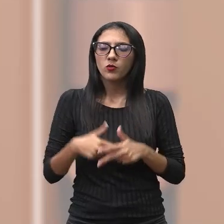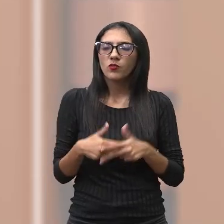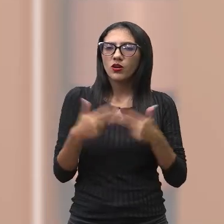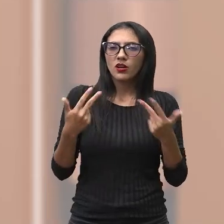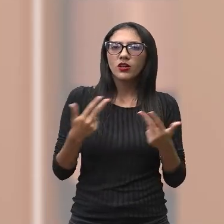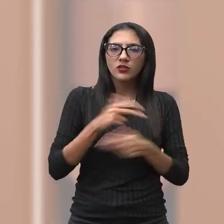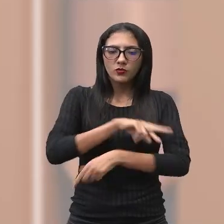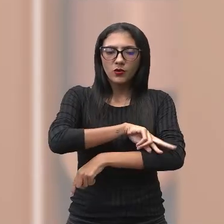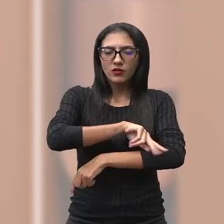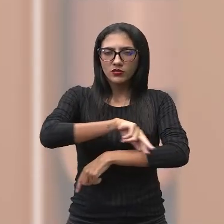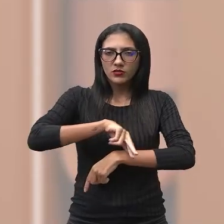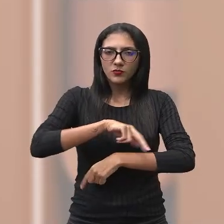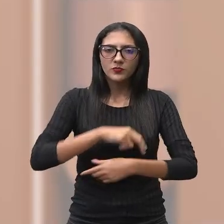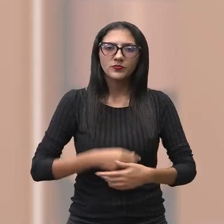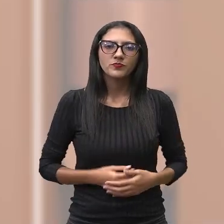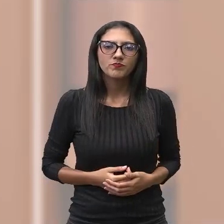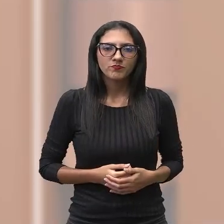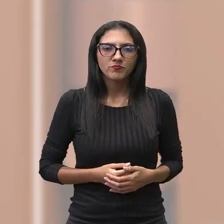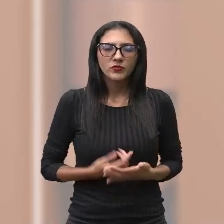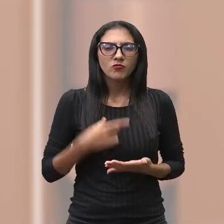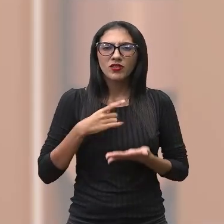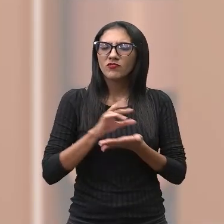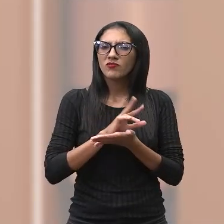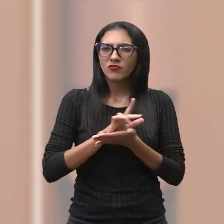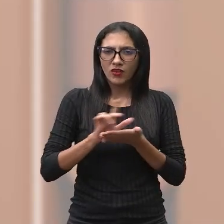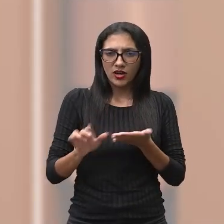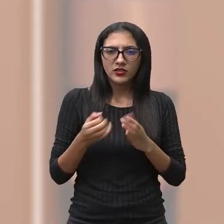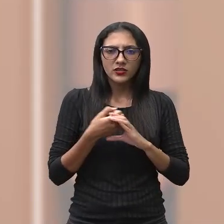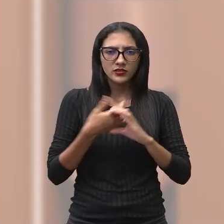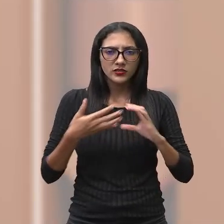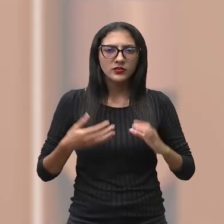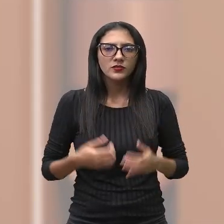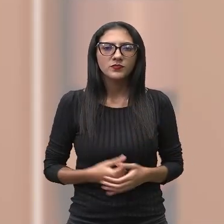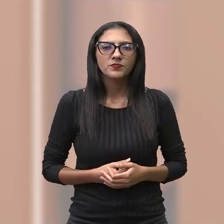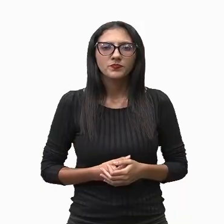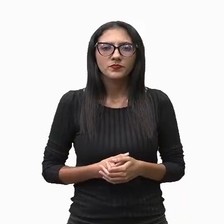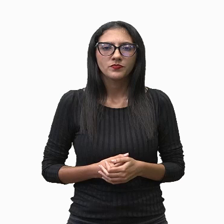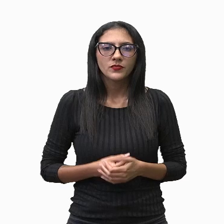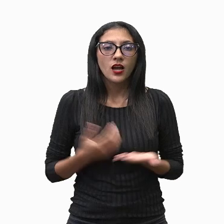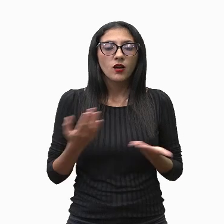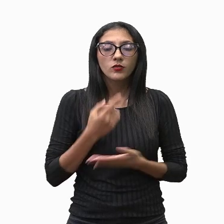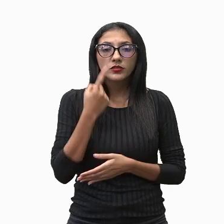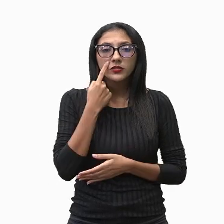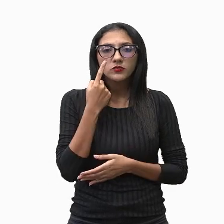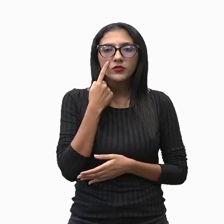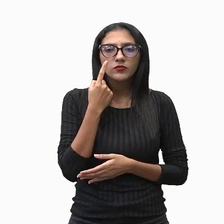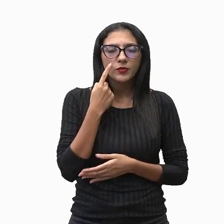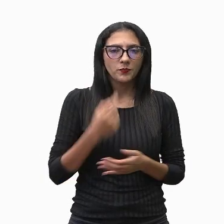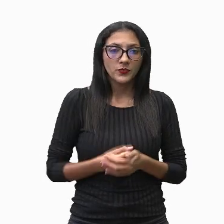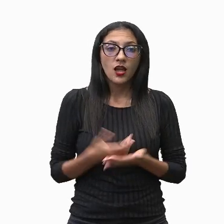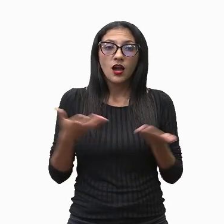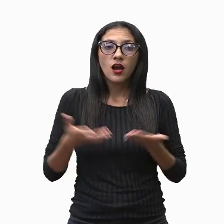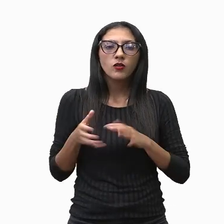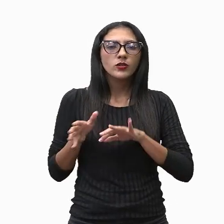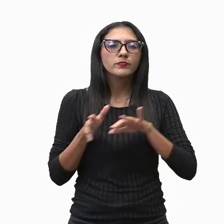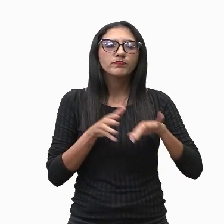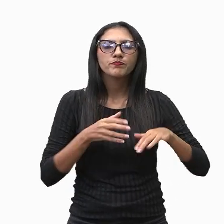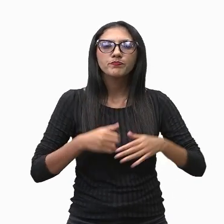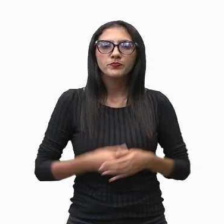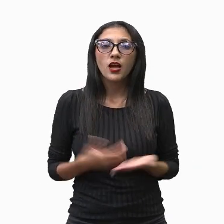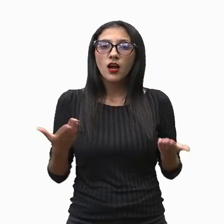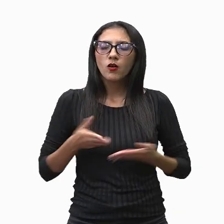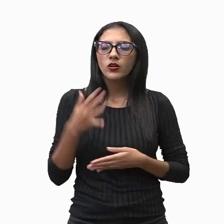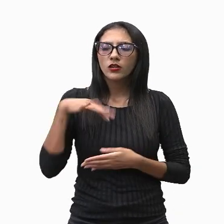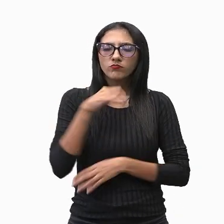étnico-raciais. Então, são vários os motivos. Nós vamos dar uma olhada aqui em mais alguns, sobre os fatores naturais.